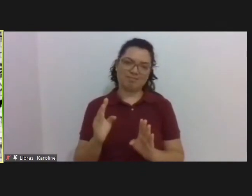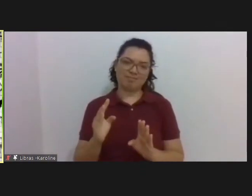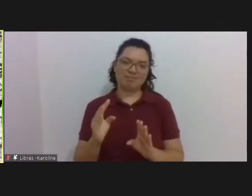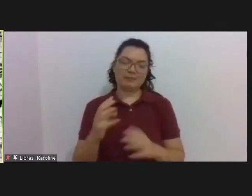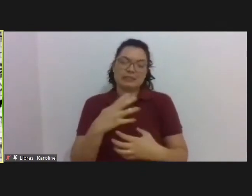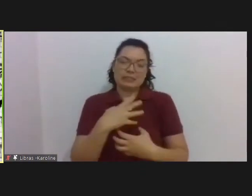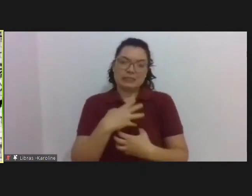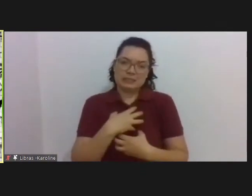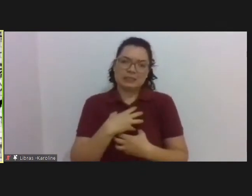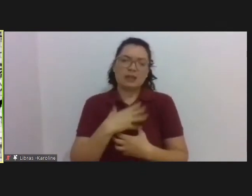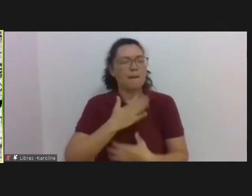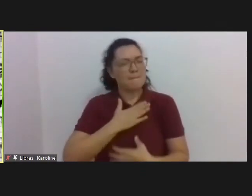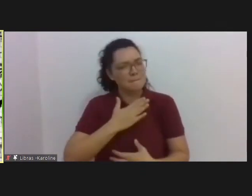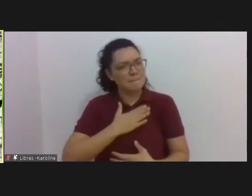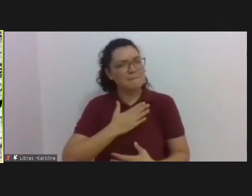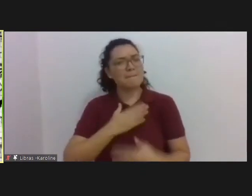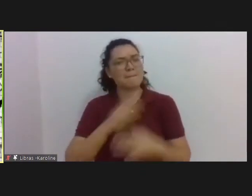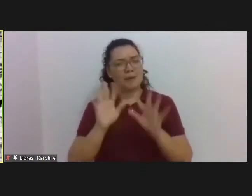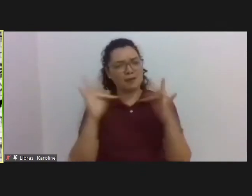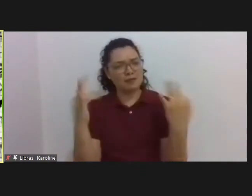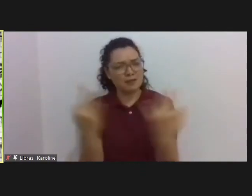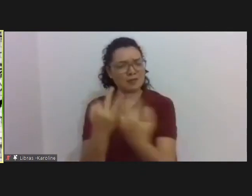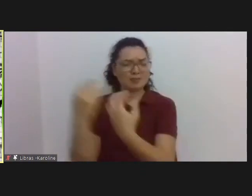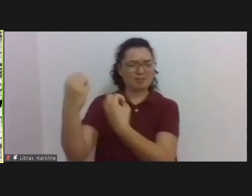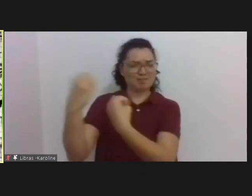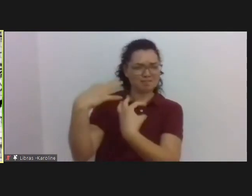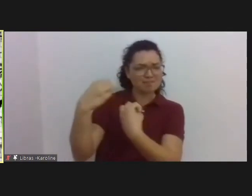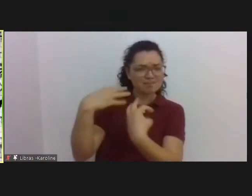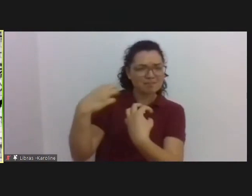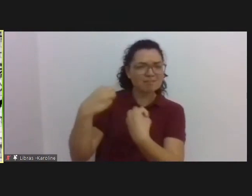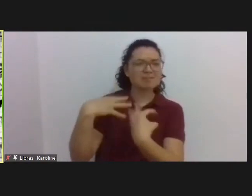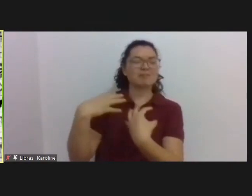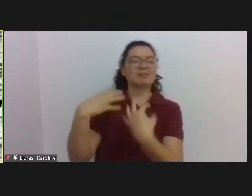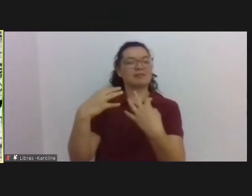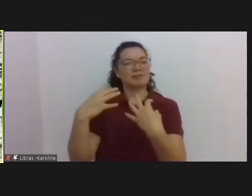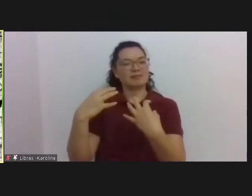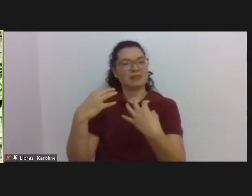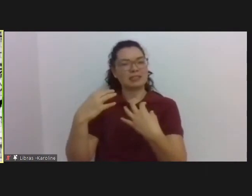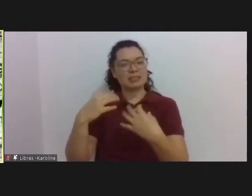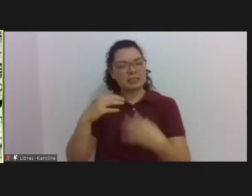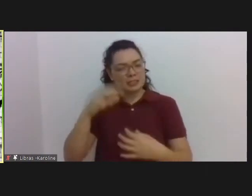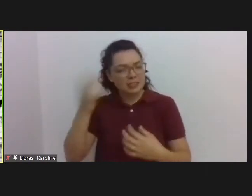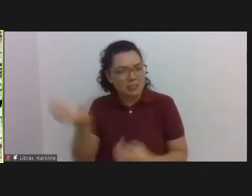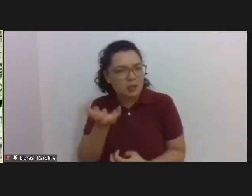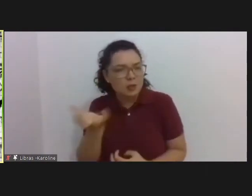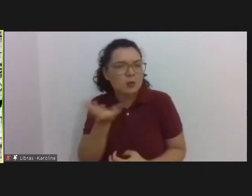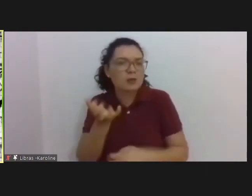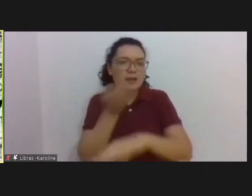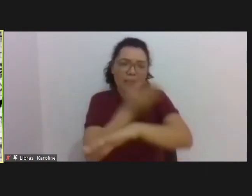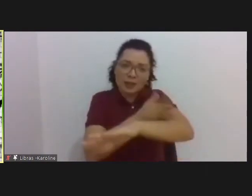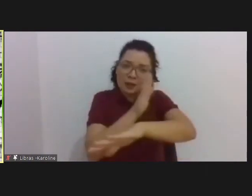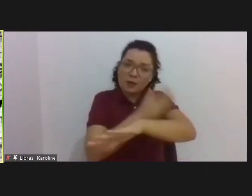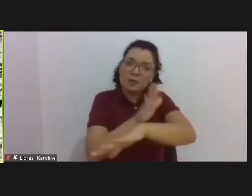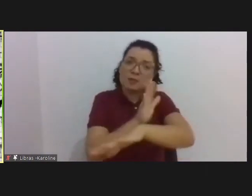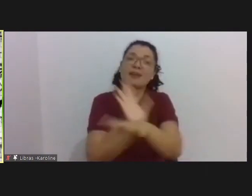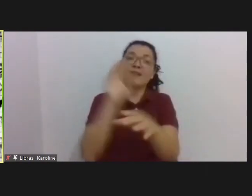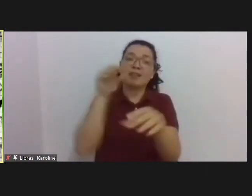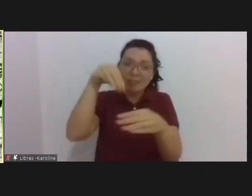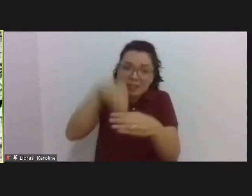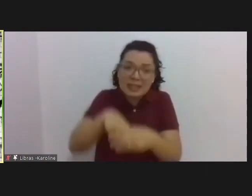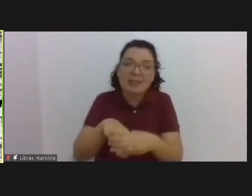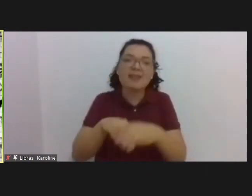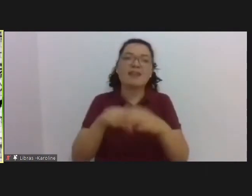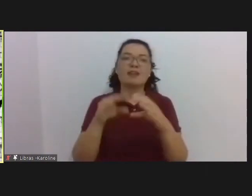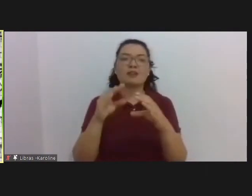com tal ensinamento tento repassar para as demais dimensões da minha vida, dentre elas a Amparc, pelo